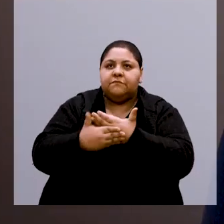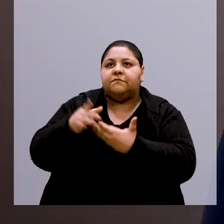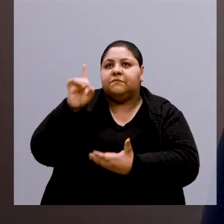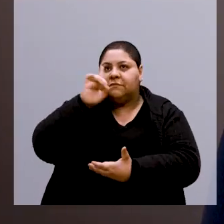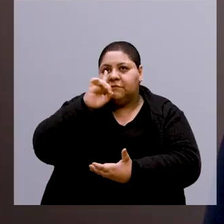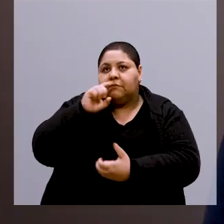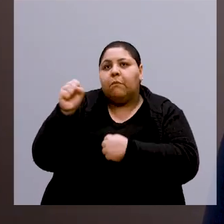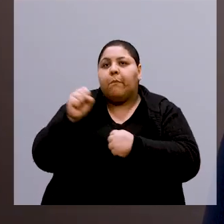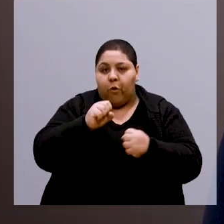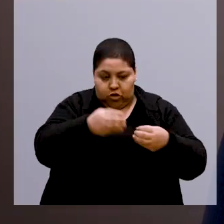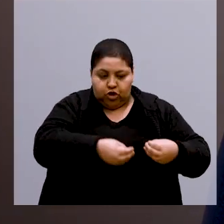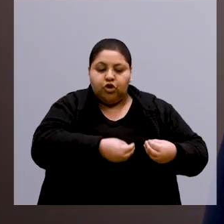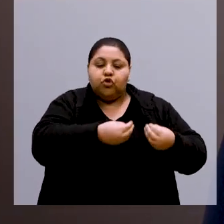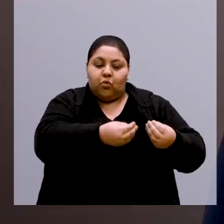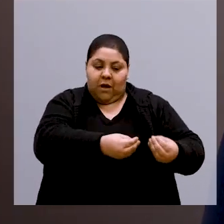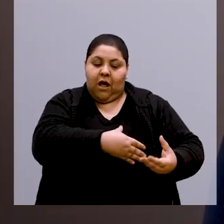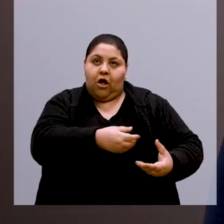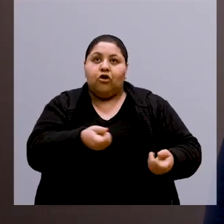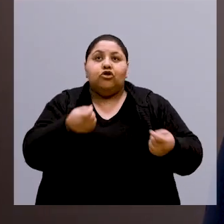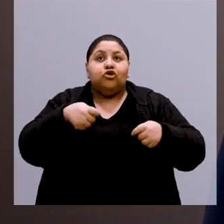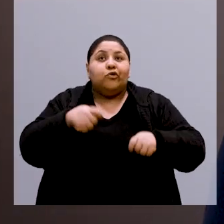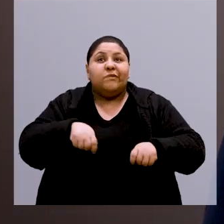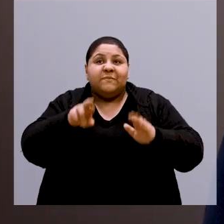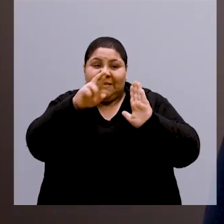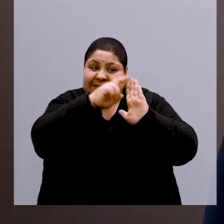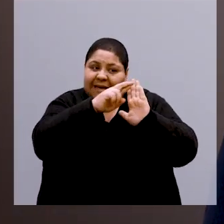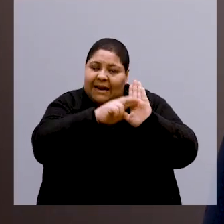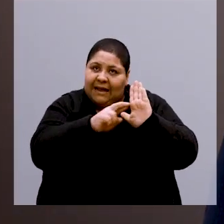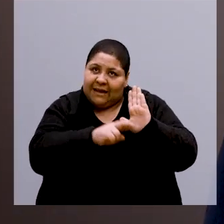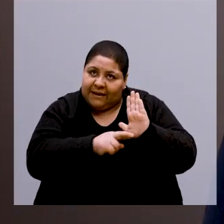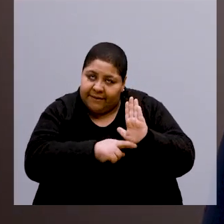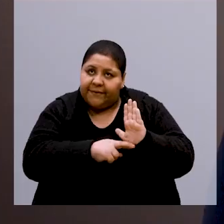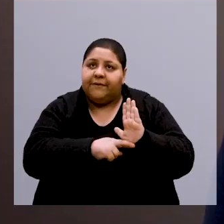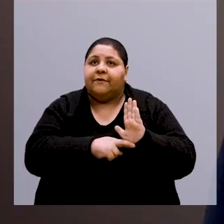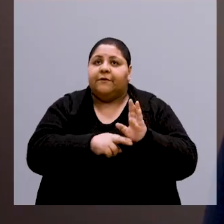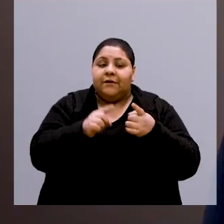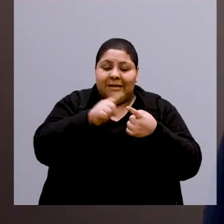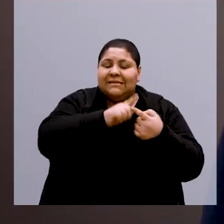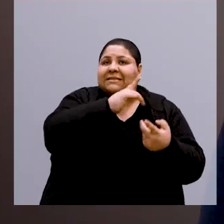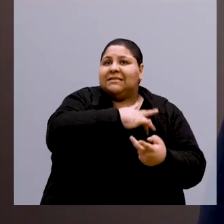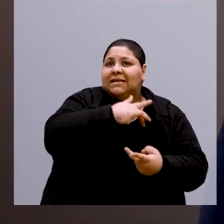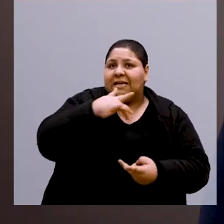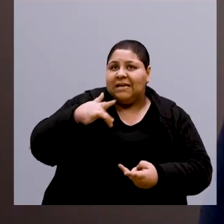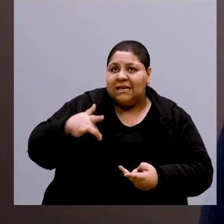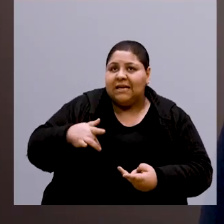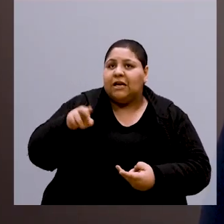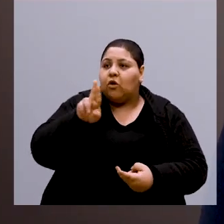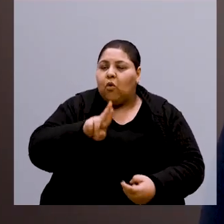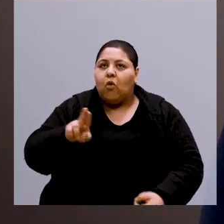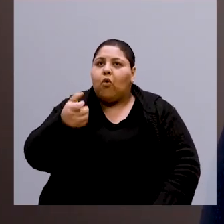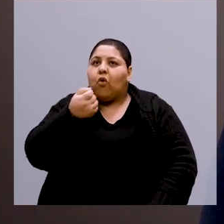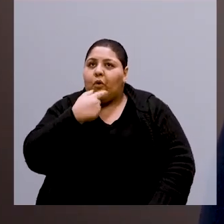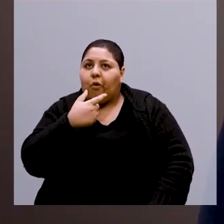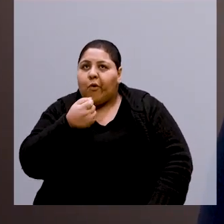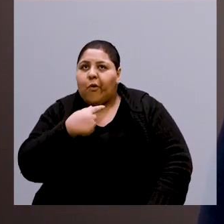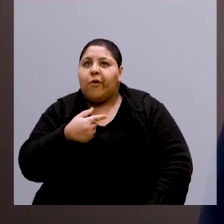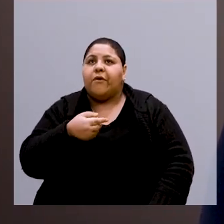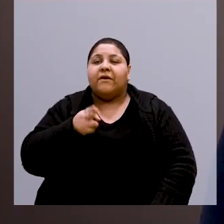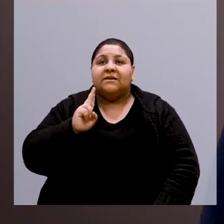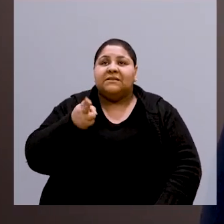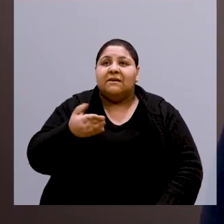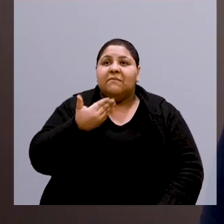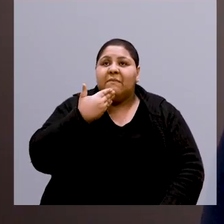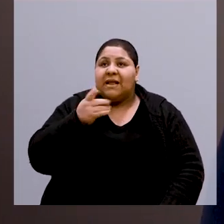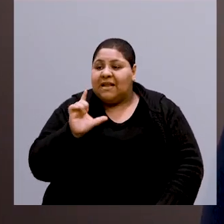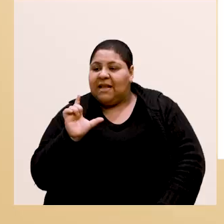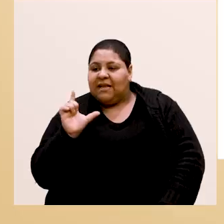Toda a mãe, ela é potencial sim doadora, ela só precisa seguir alguns requisitos, questão de saúde, uso de medicamentos, a gente